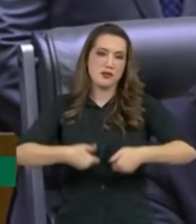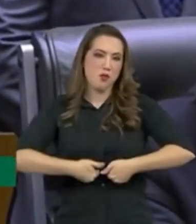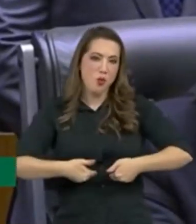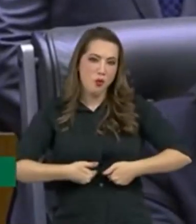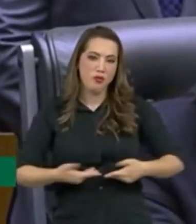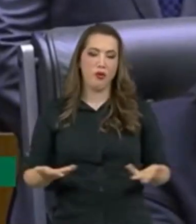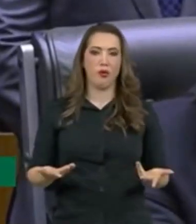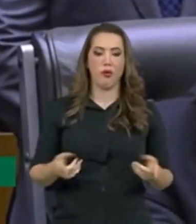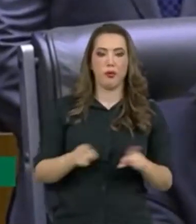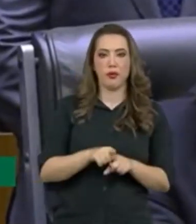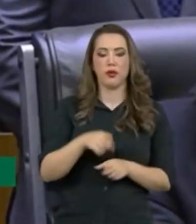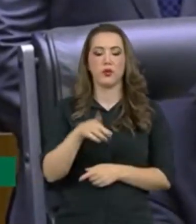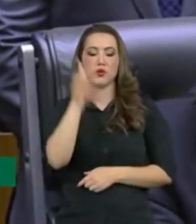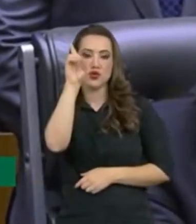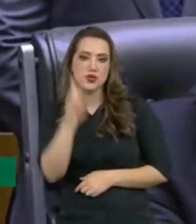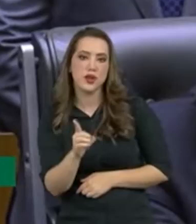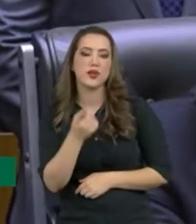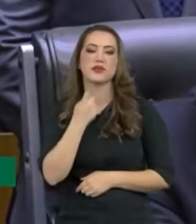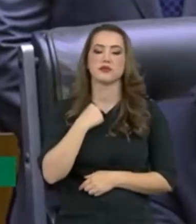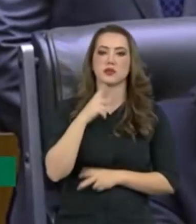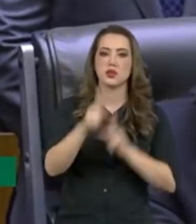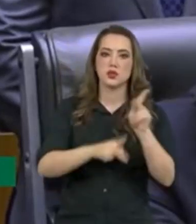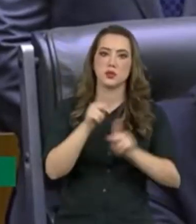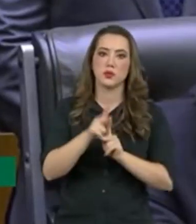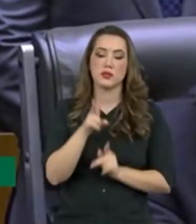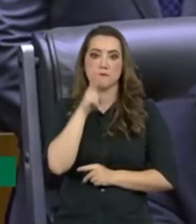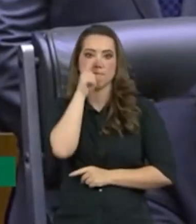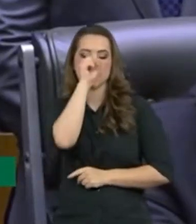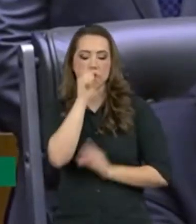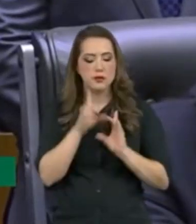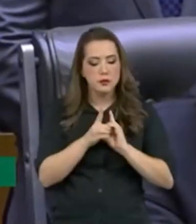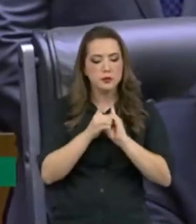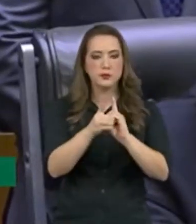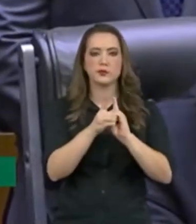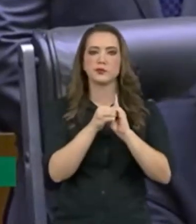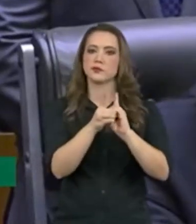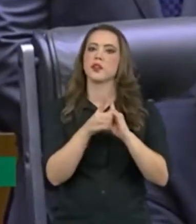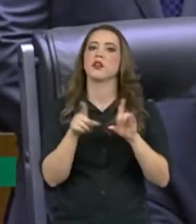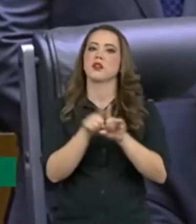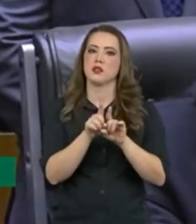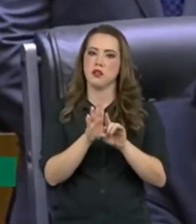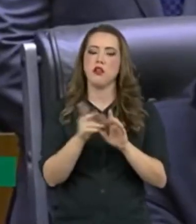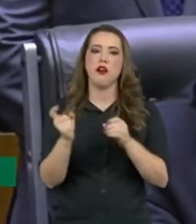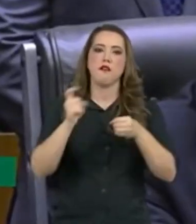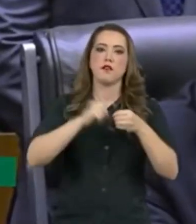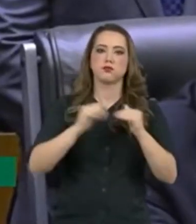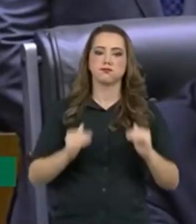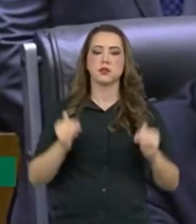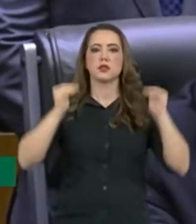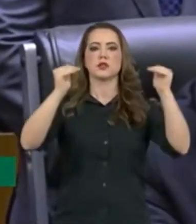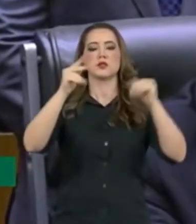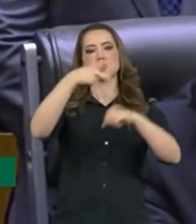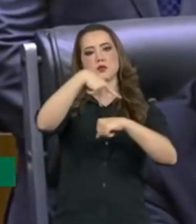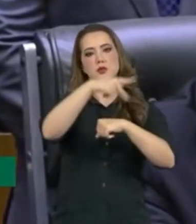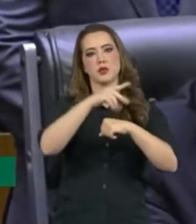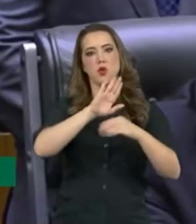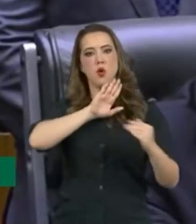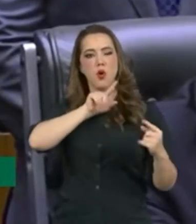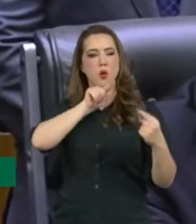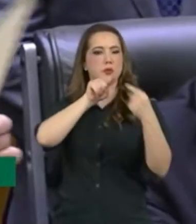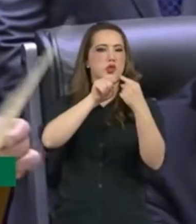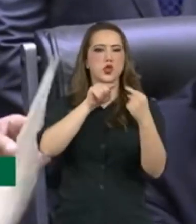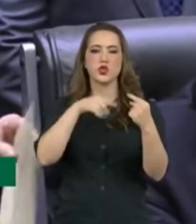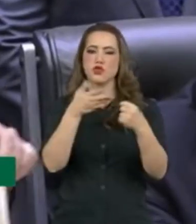da população, o fortalecimento da democracia e a retomada da soberania nacional serão os